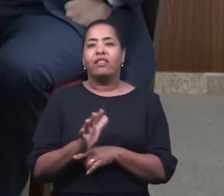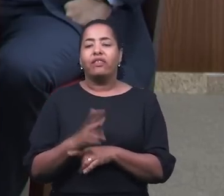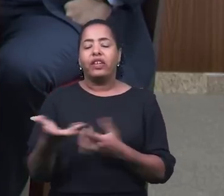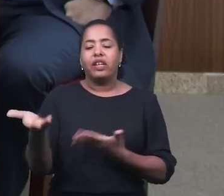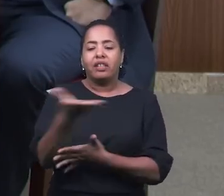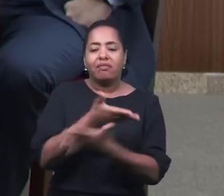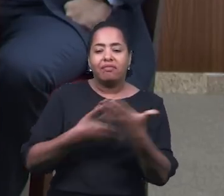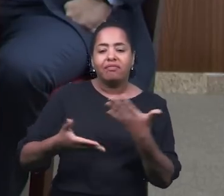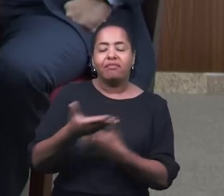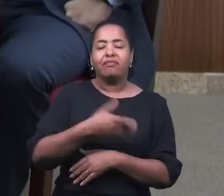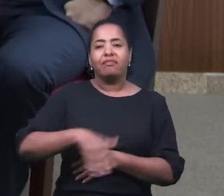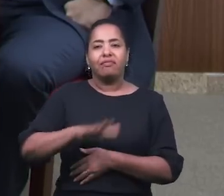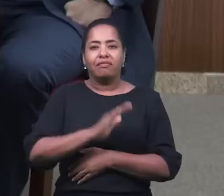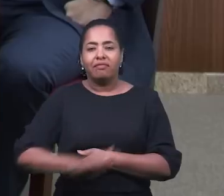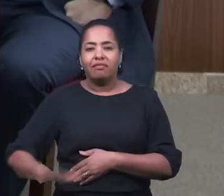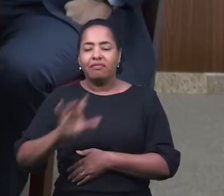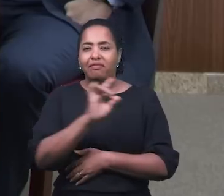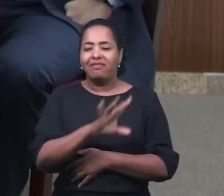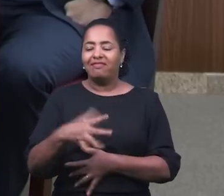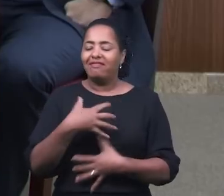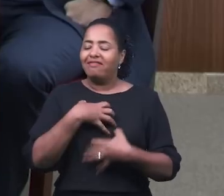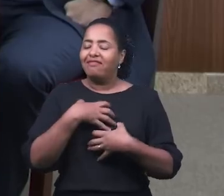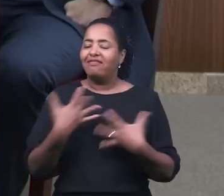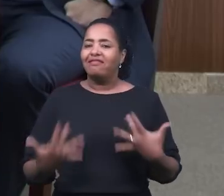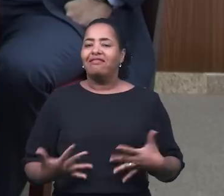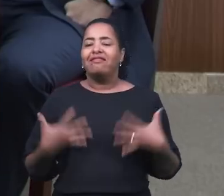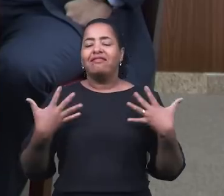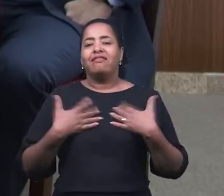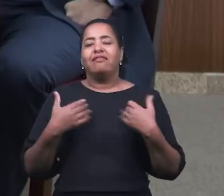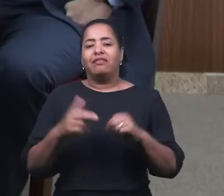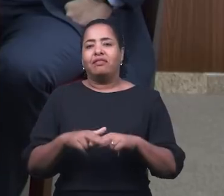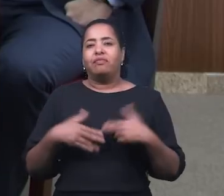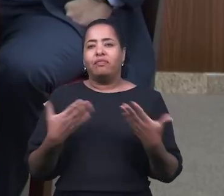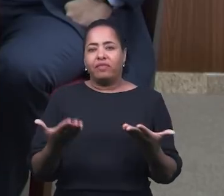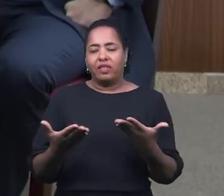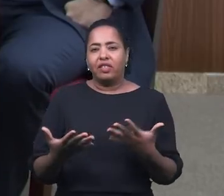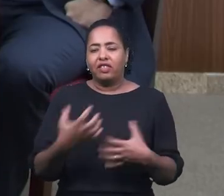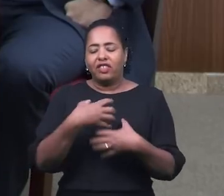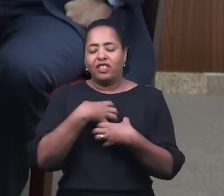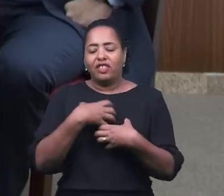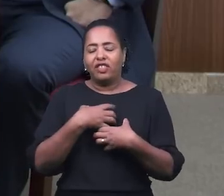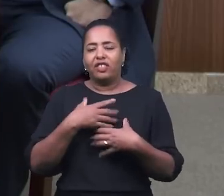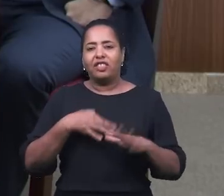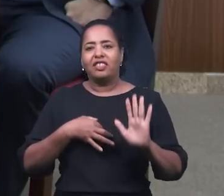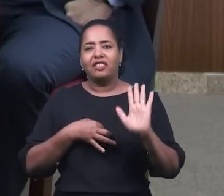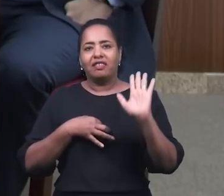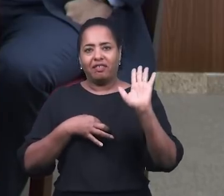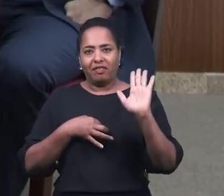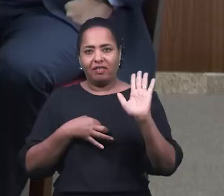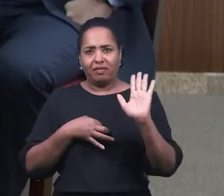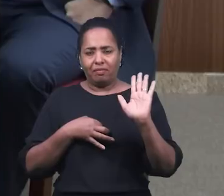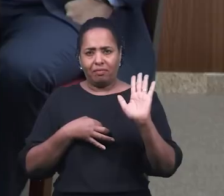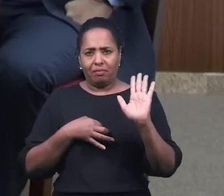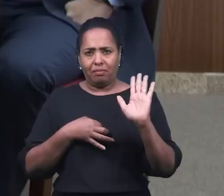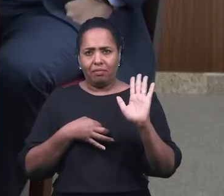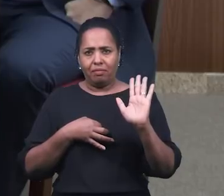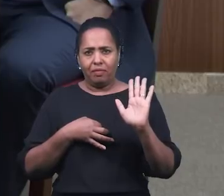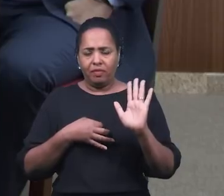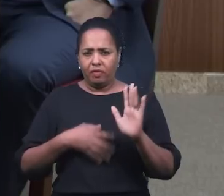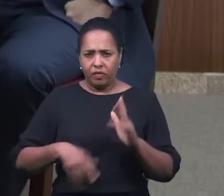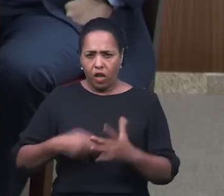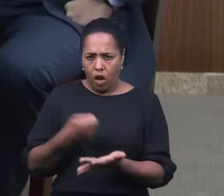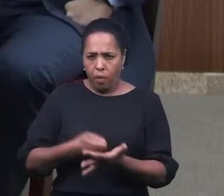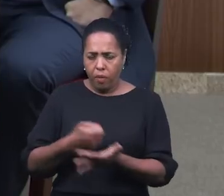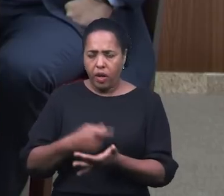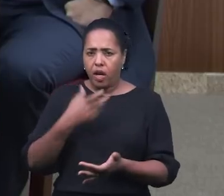a participação de cada uma dessas crianças. Realmente nos alegra muito, porque elas fazem isso de forma voluntária. Não são os